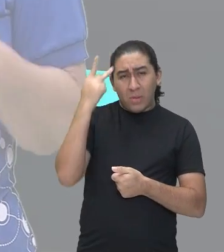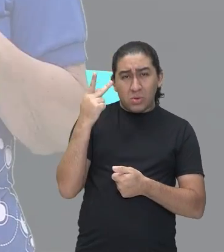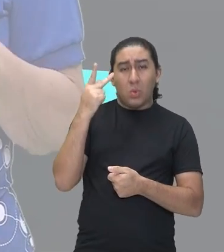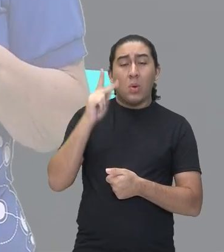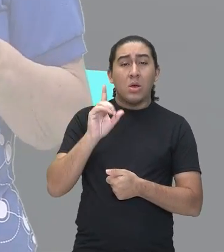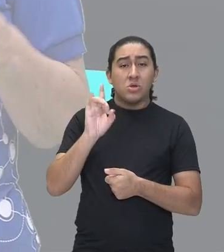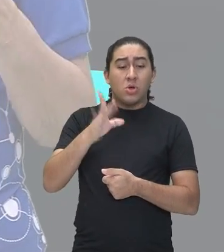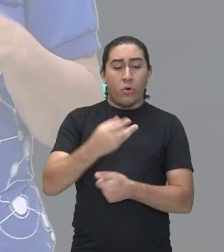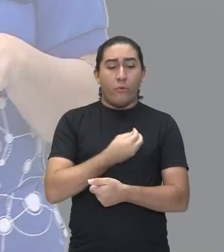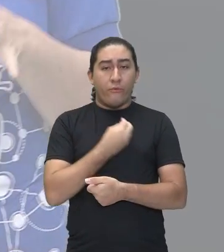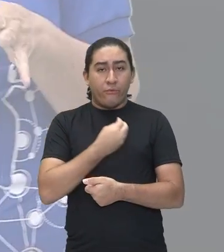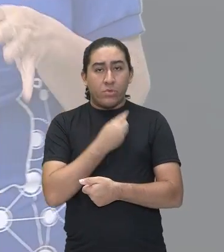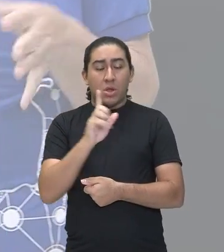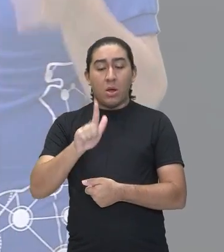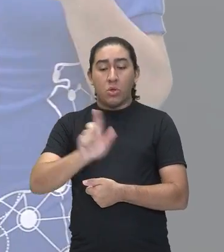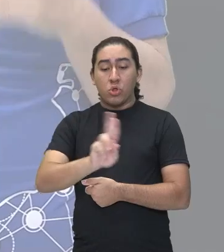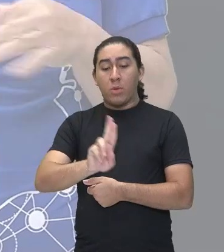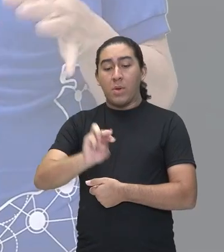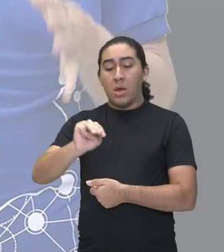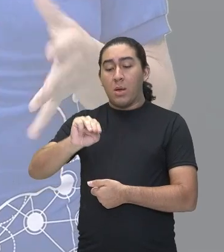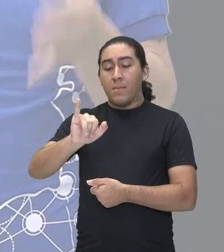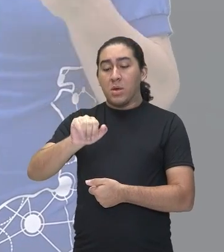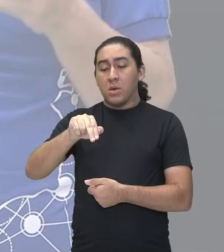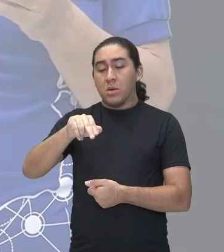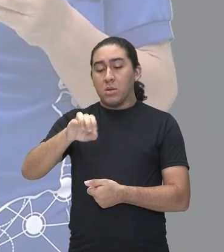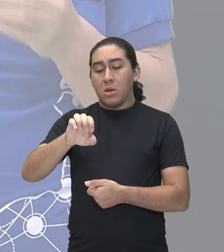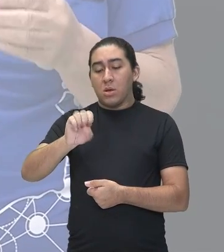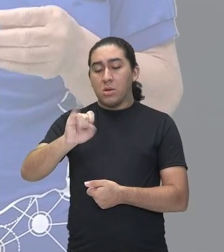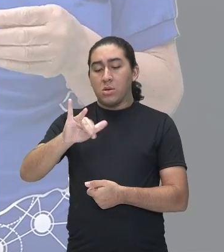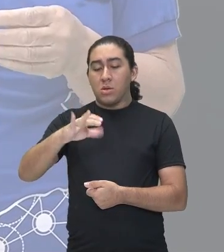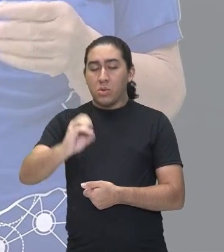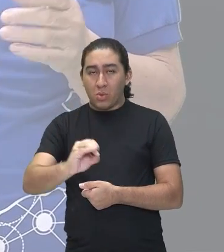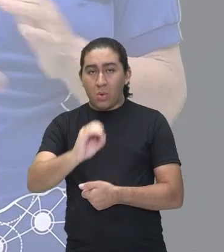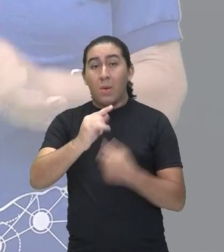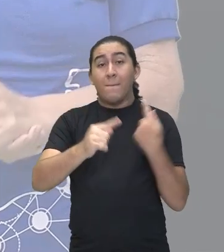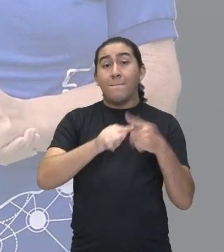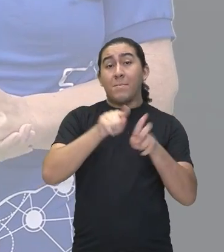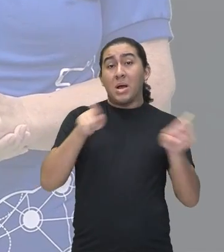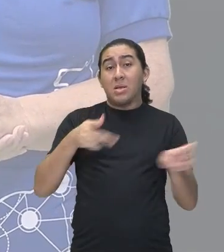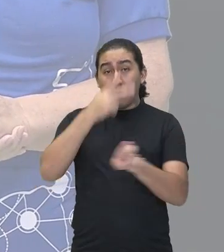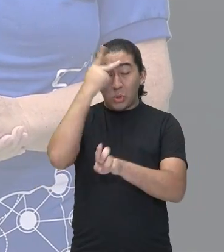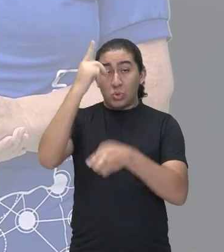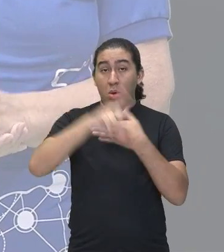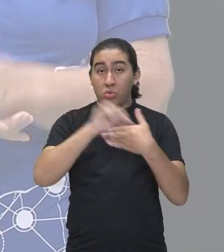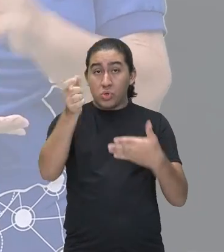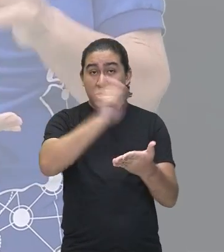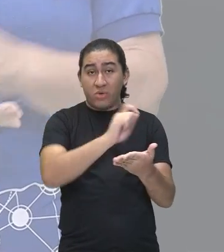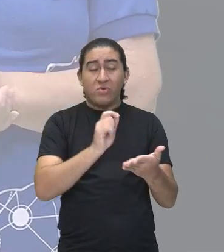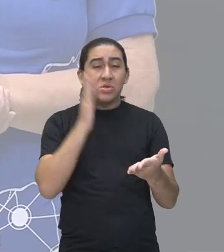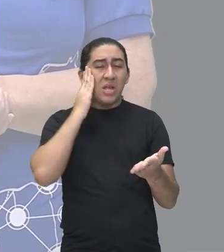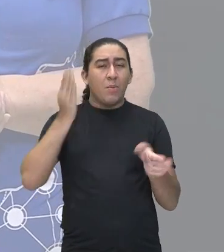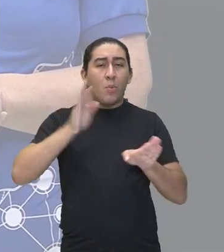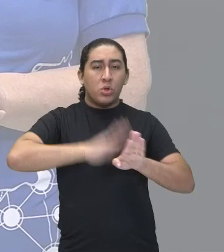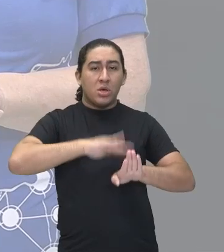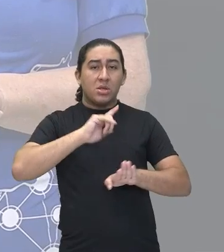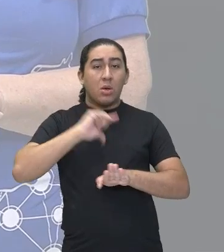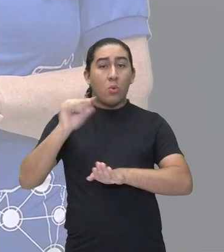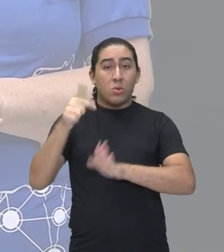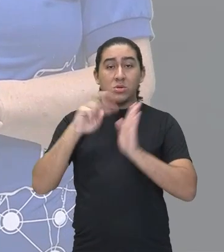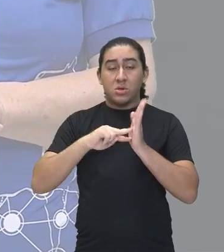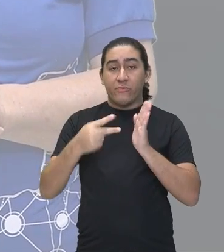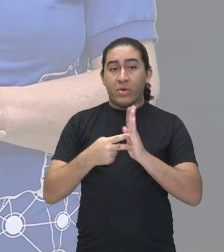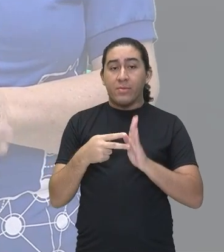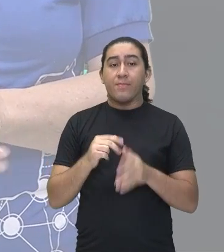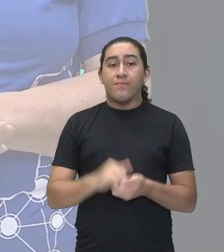Minésio. Então, eles colocam aí um nome, um personagem, mas eles sabem de quem eles estão falando, né? Vamos ver então o resumo